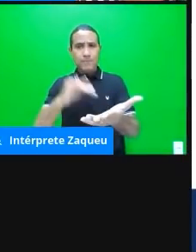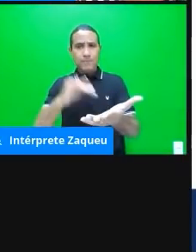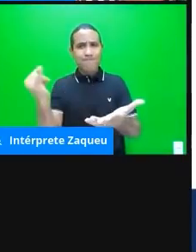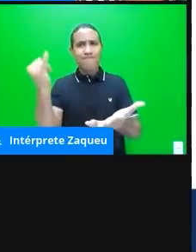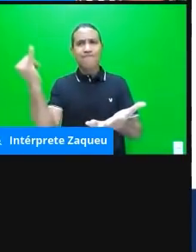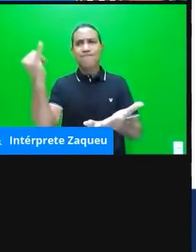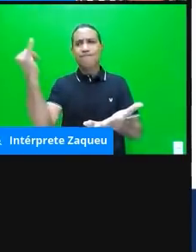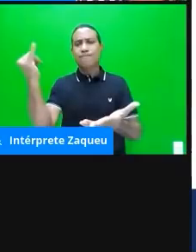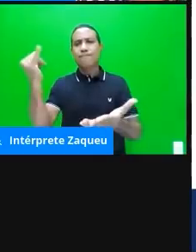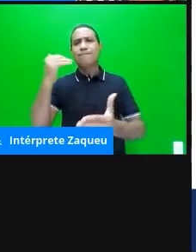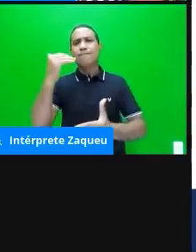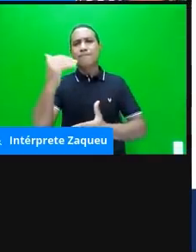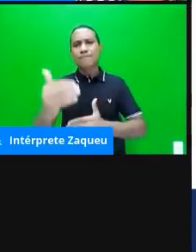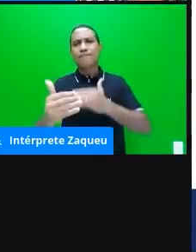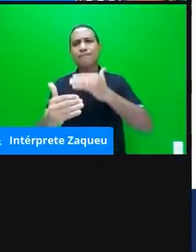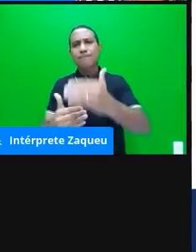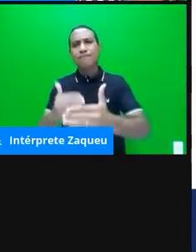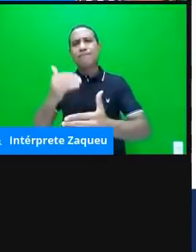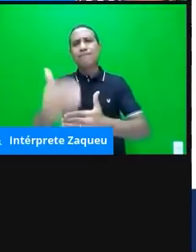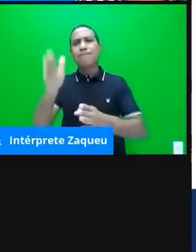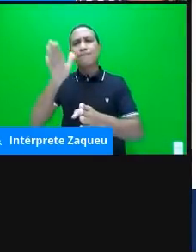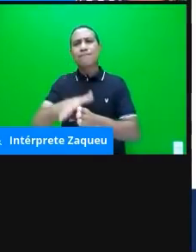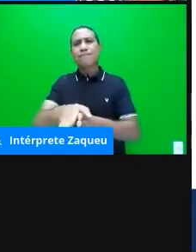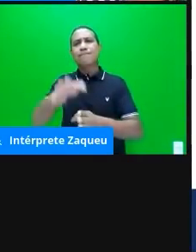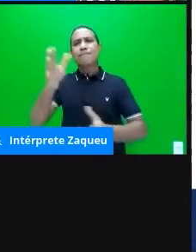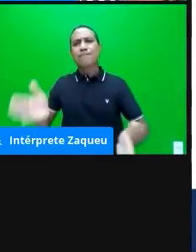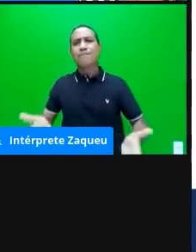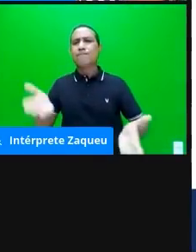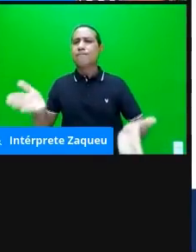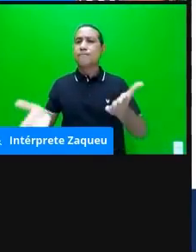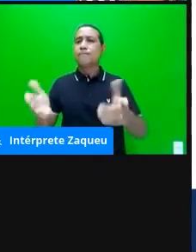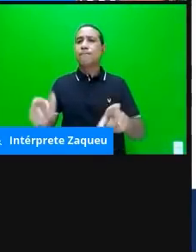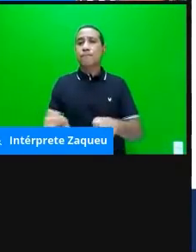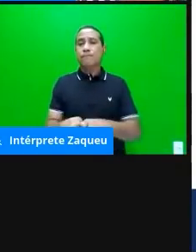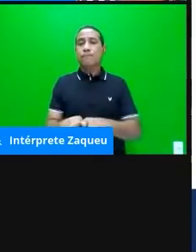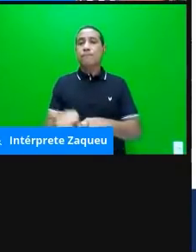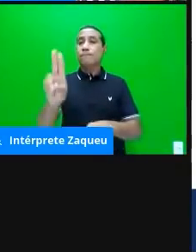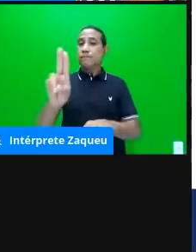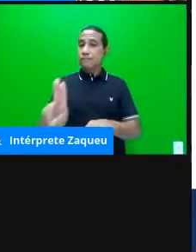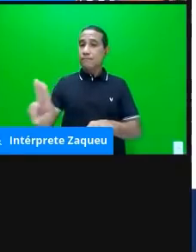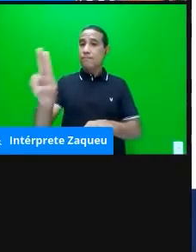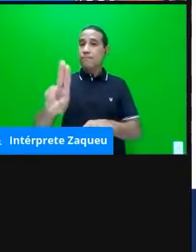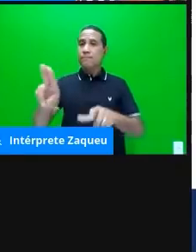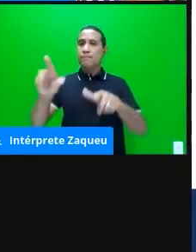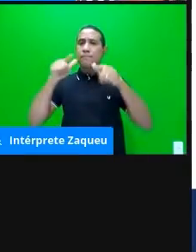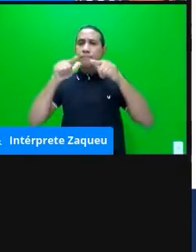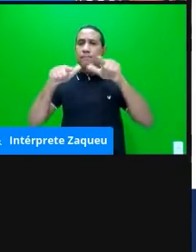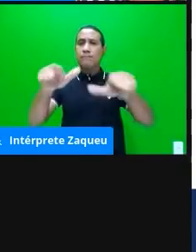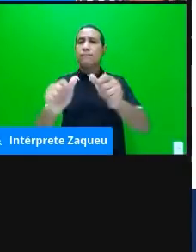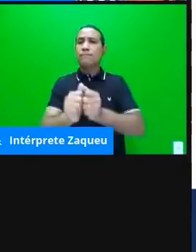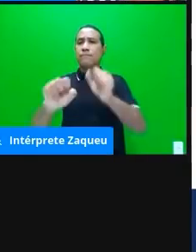a passo nas orientações dos comandos, a utilização da linguagem com